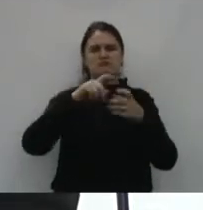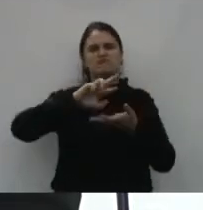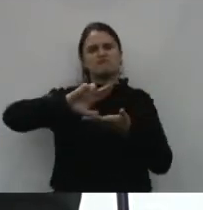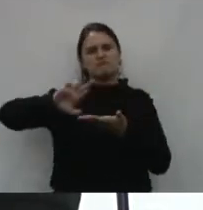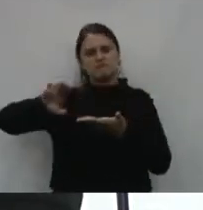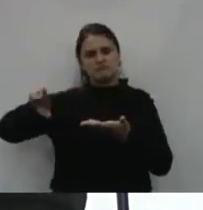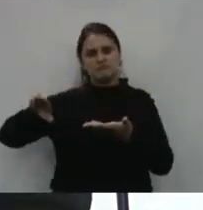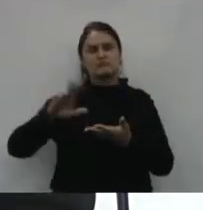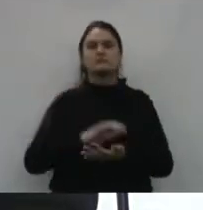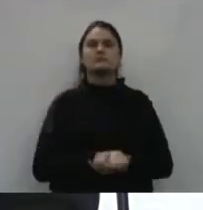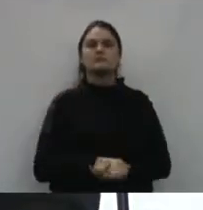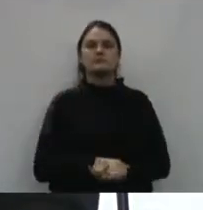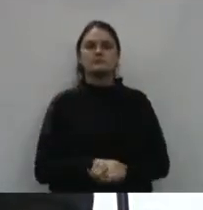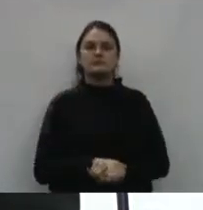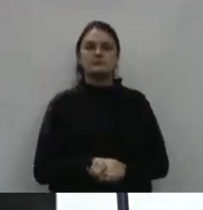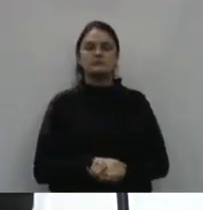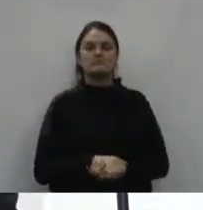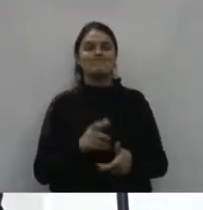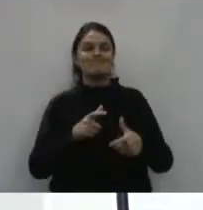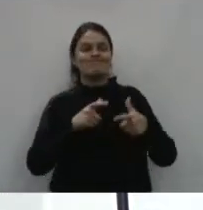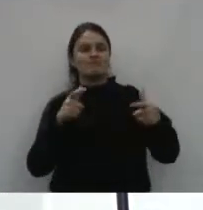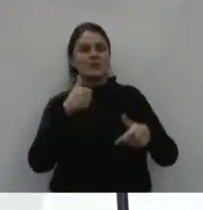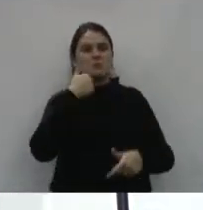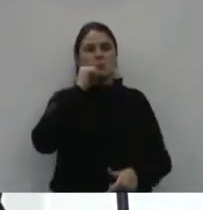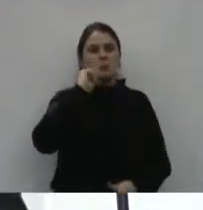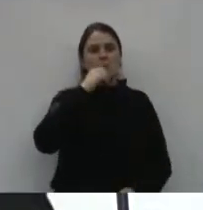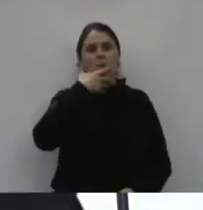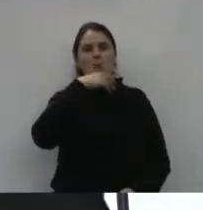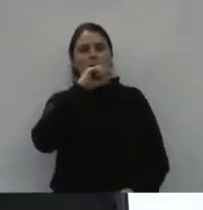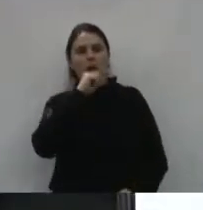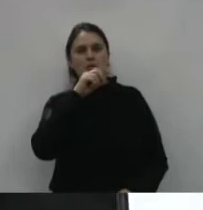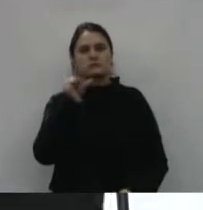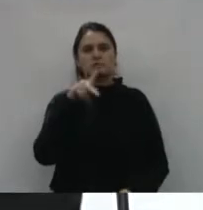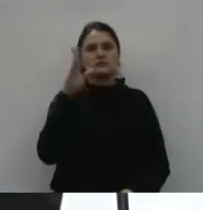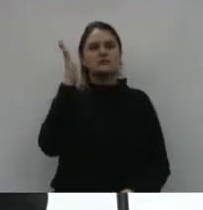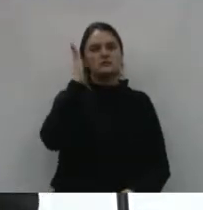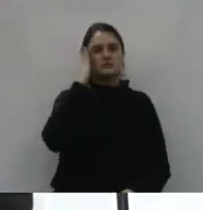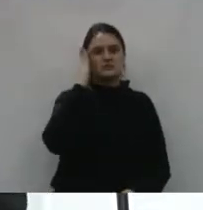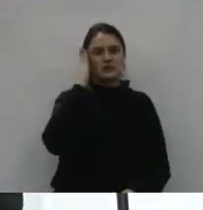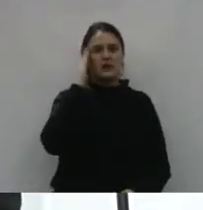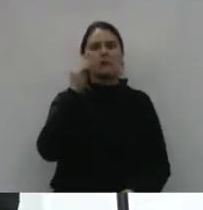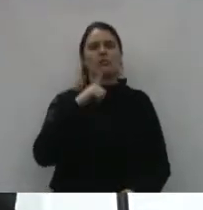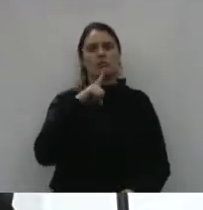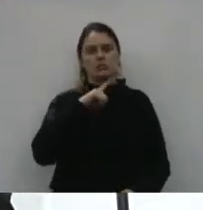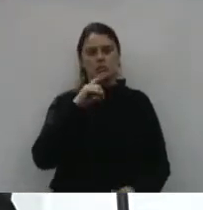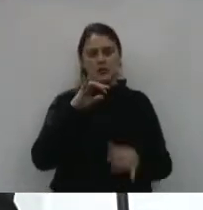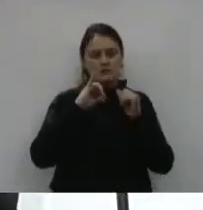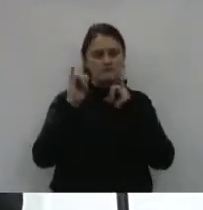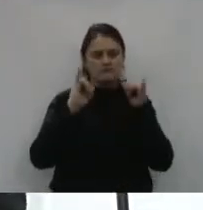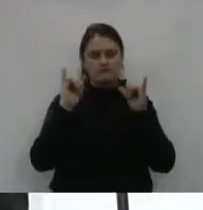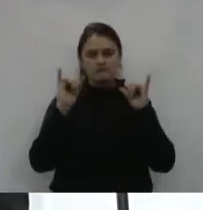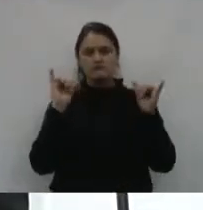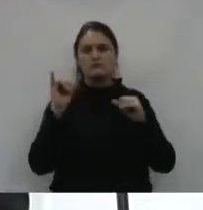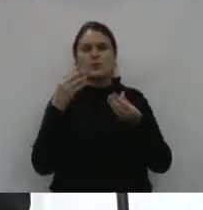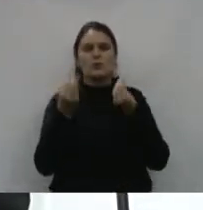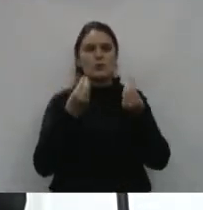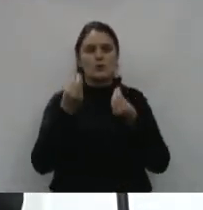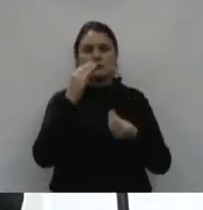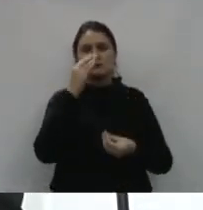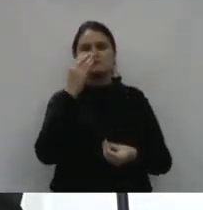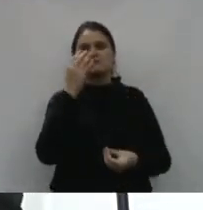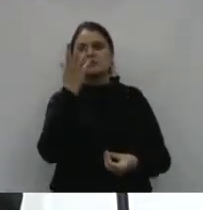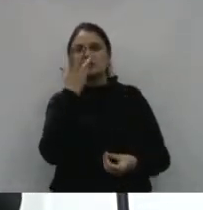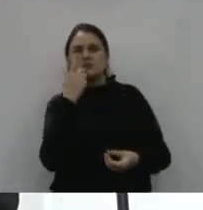etc a maioria dos pais e professores estão informados sobre o abuso sexual da criança das